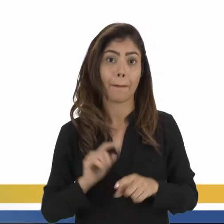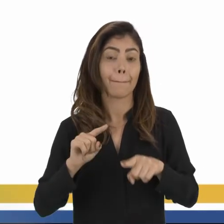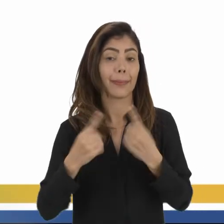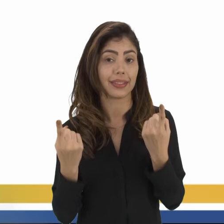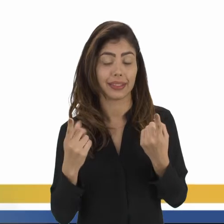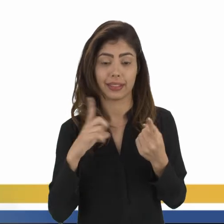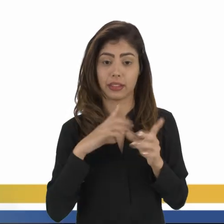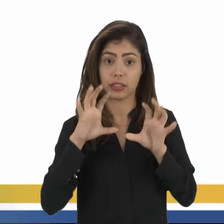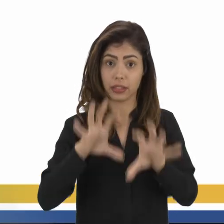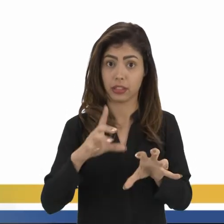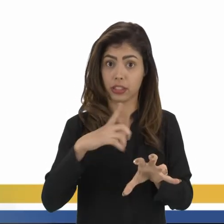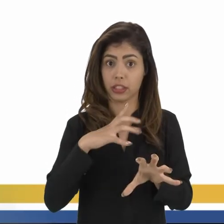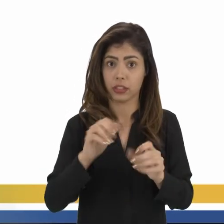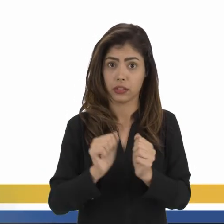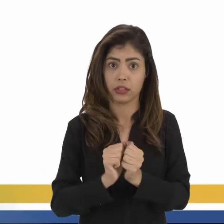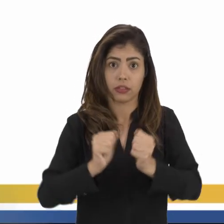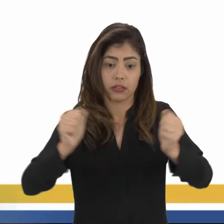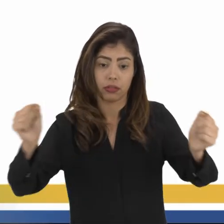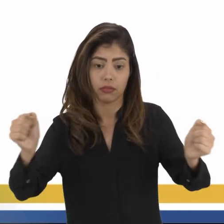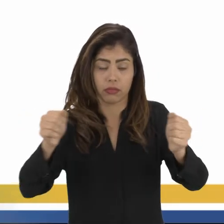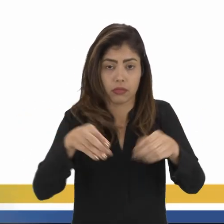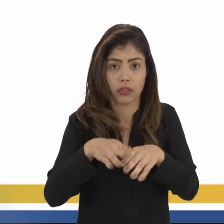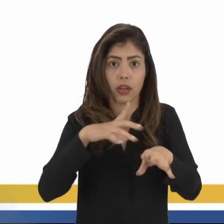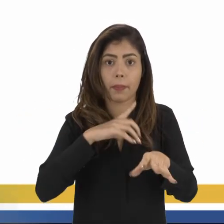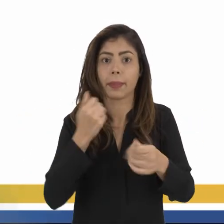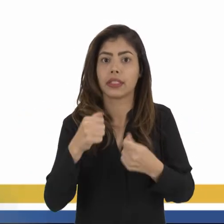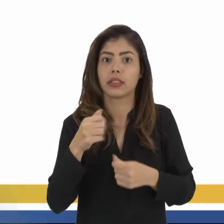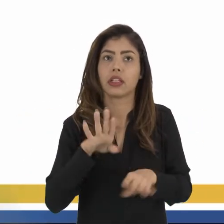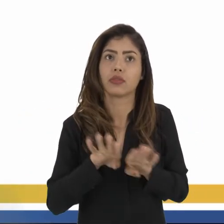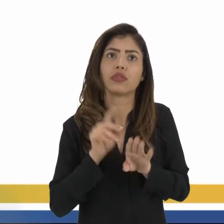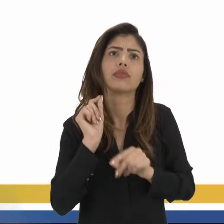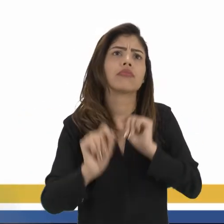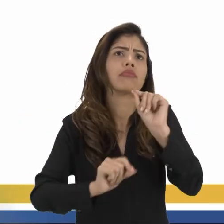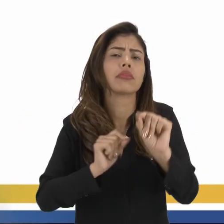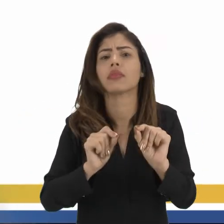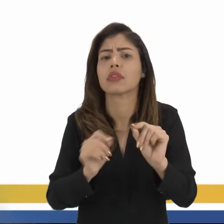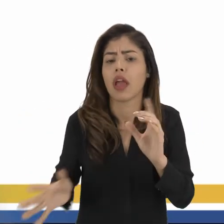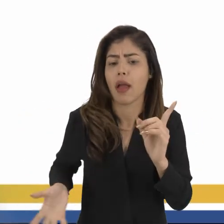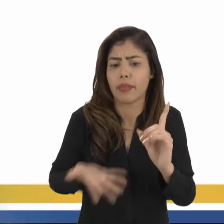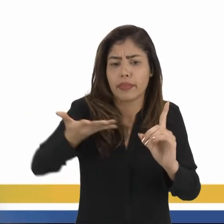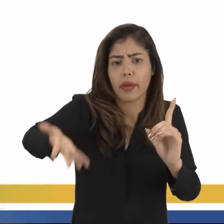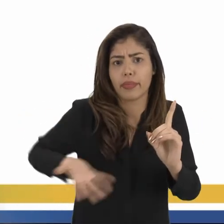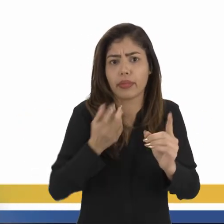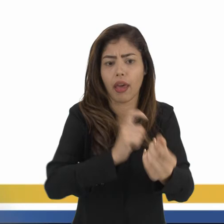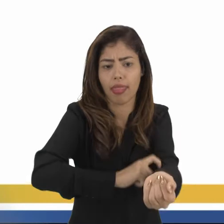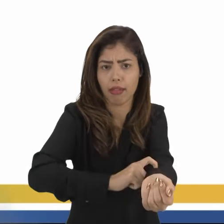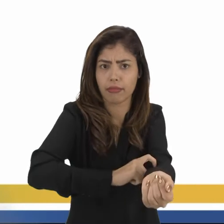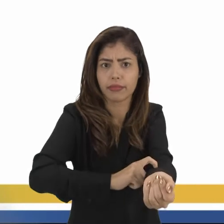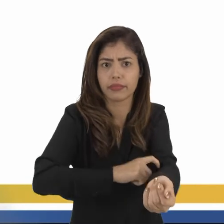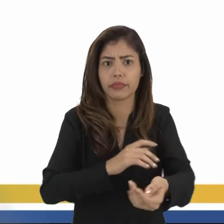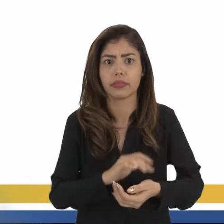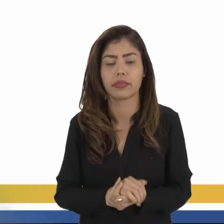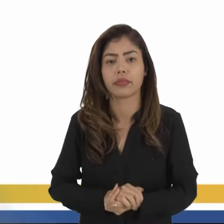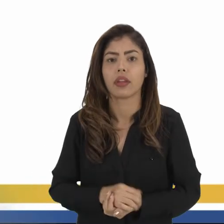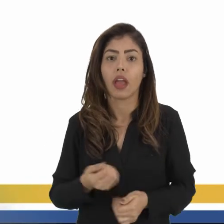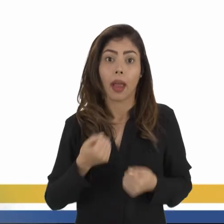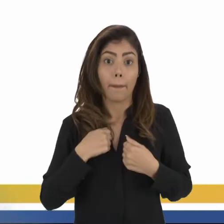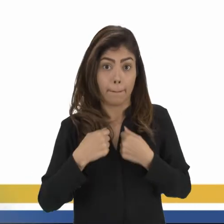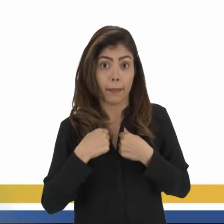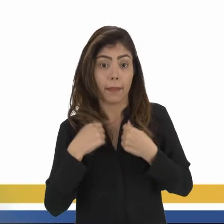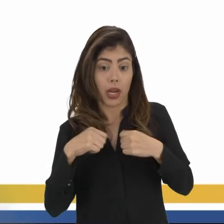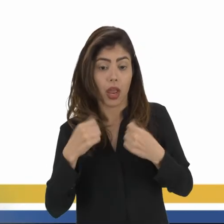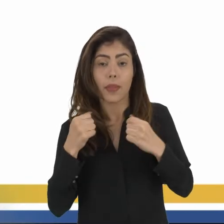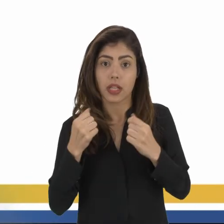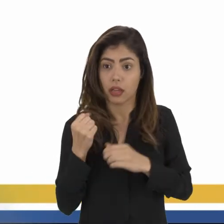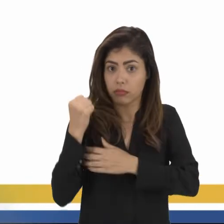Porém, para que haja uma contração muscular, nós precisamos geralmente de um estímulo nervoso. Ou seja, para que eu queira